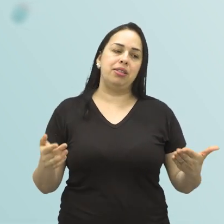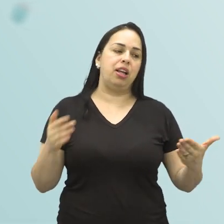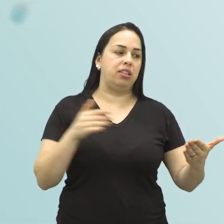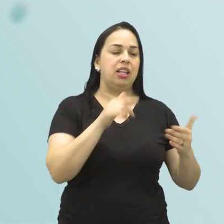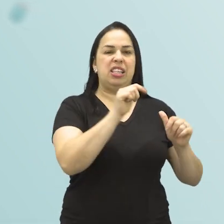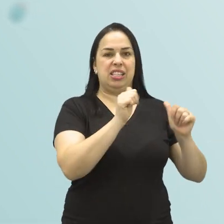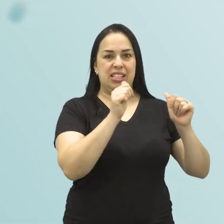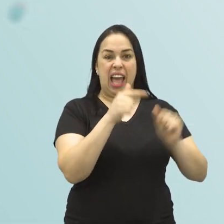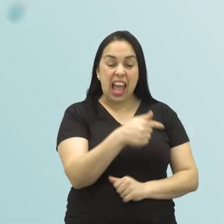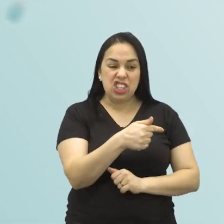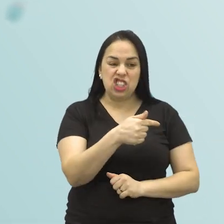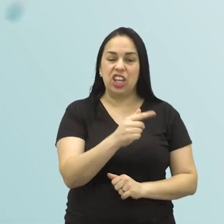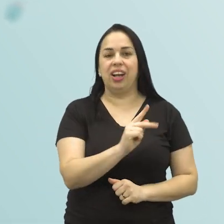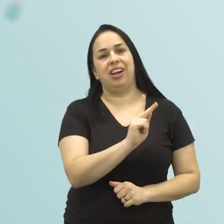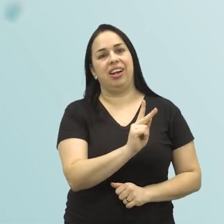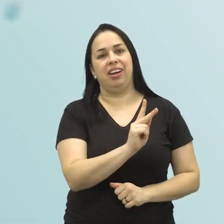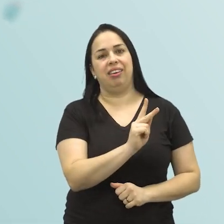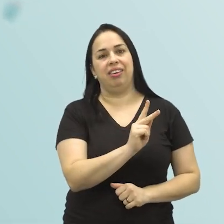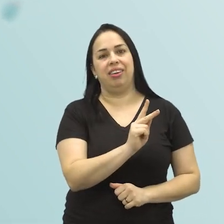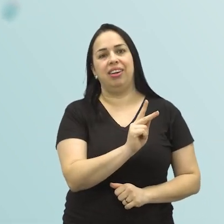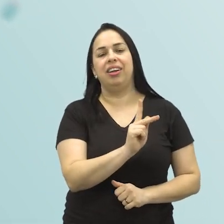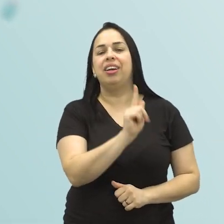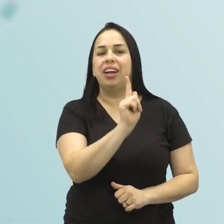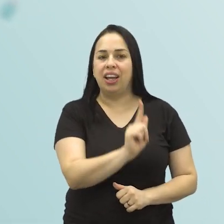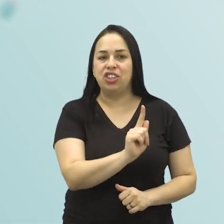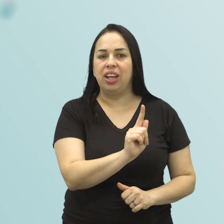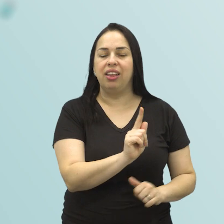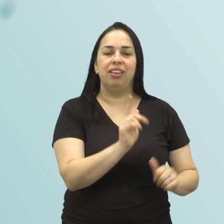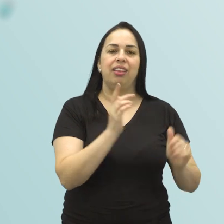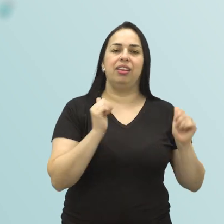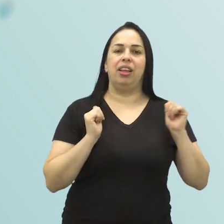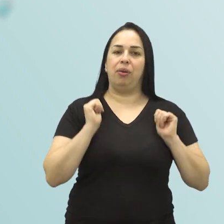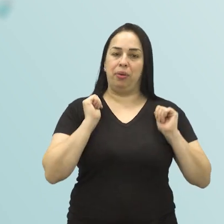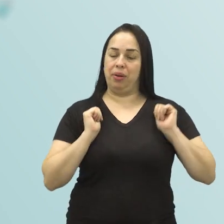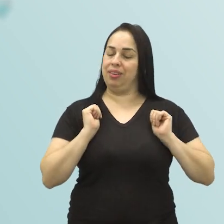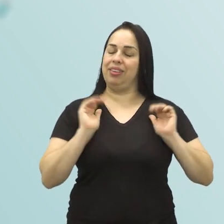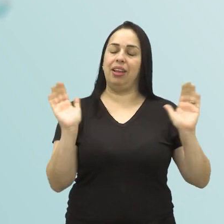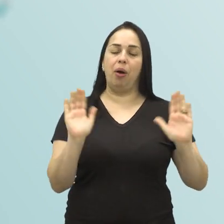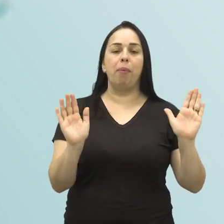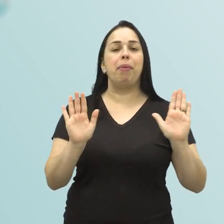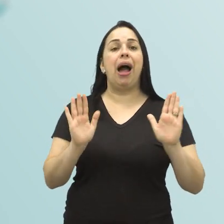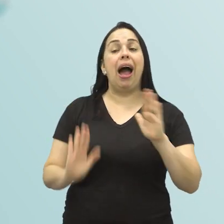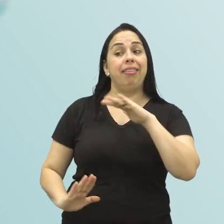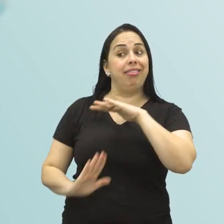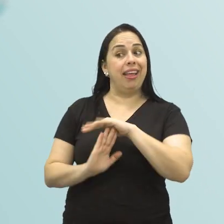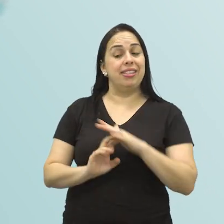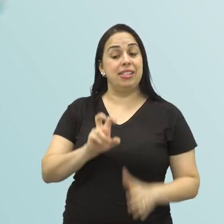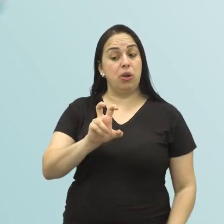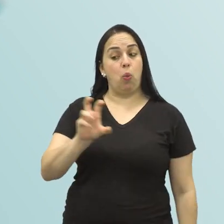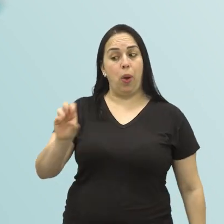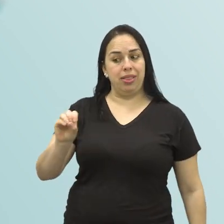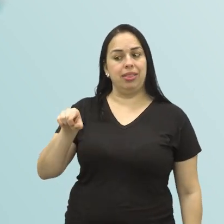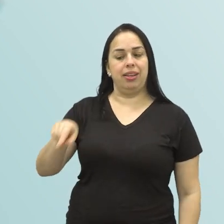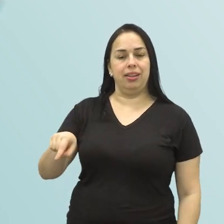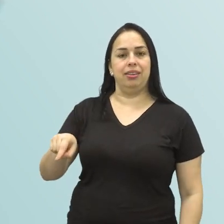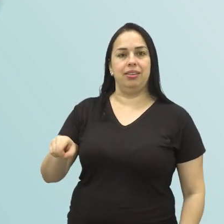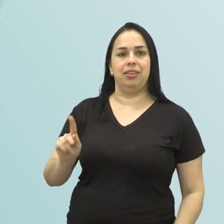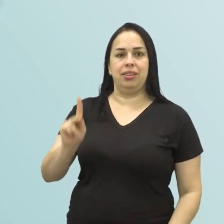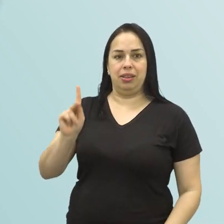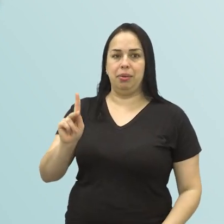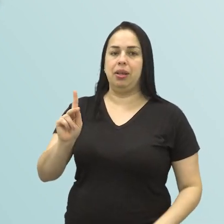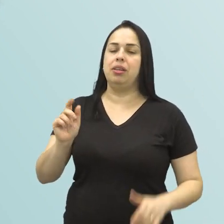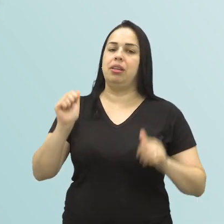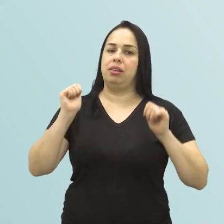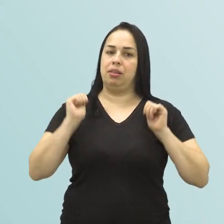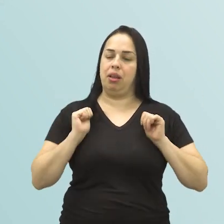7 quilos nas costas. Então, essa continha a gente faz até 50 quilos, tá? Se eu for pensar, 7 quilos é um saco de arroz